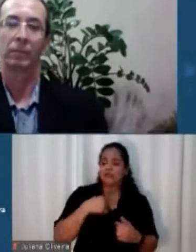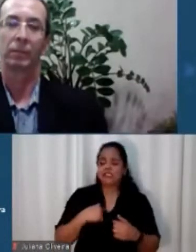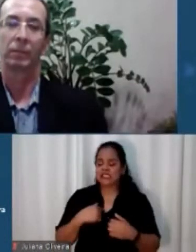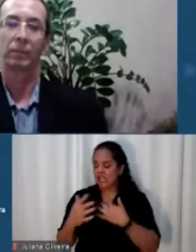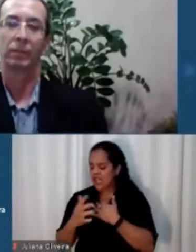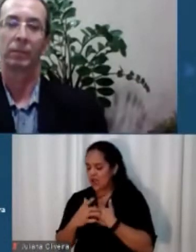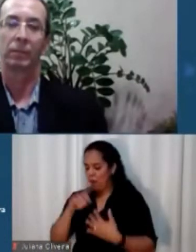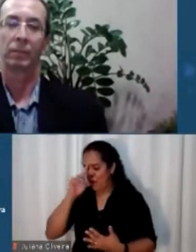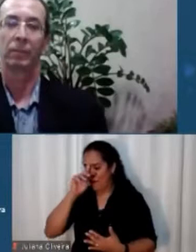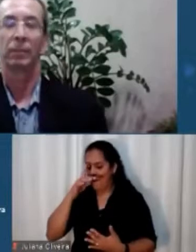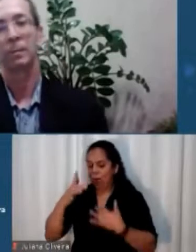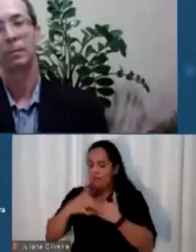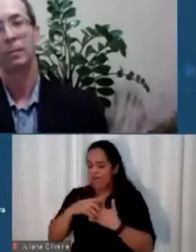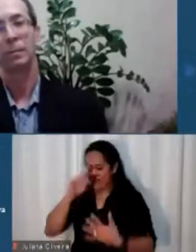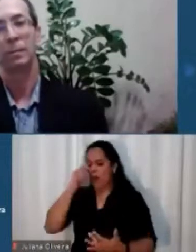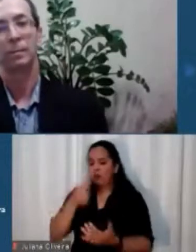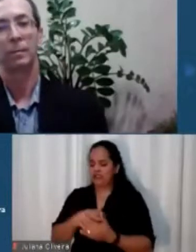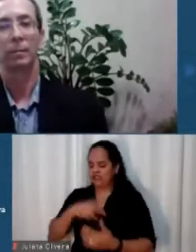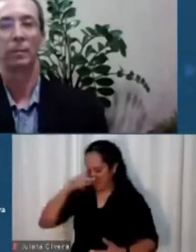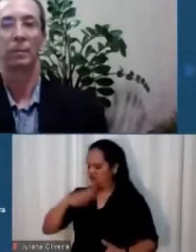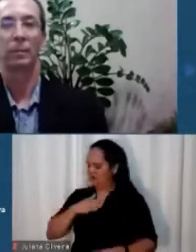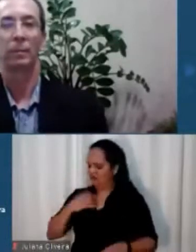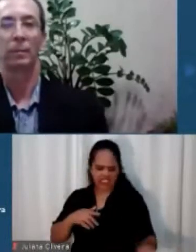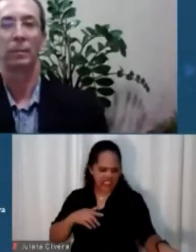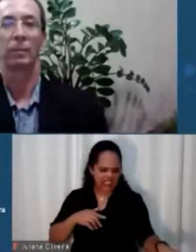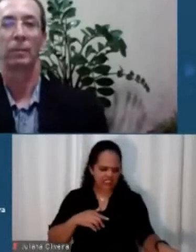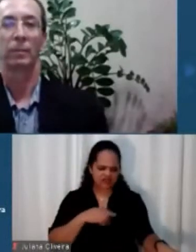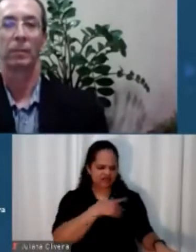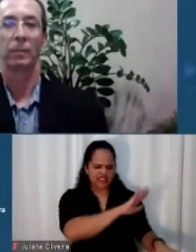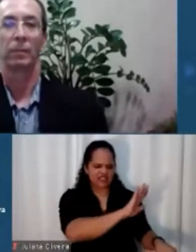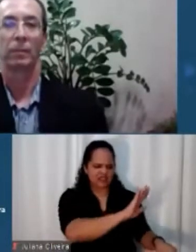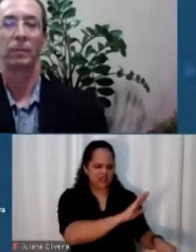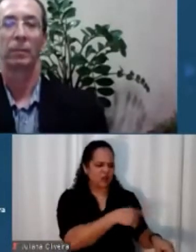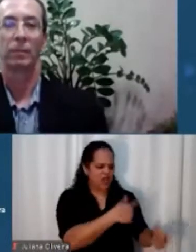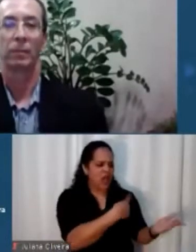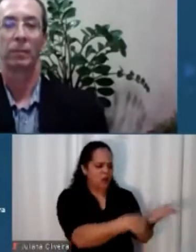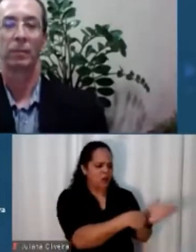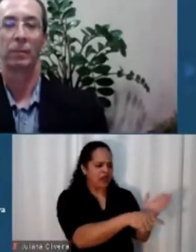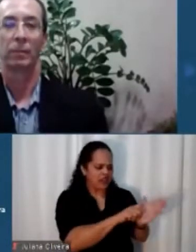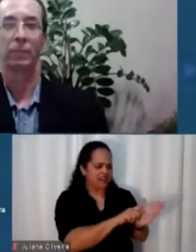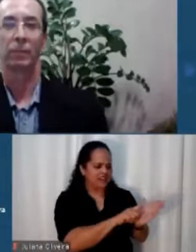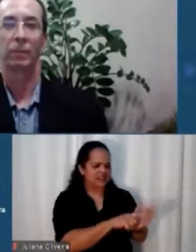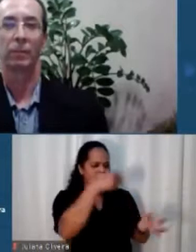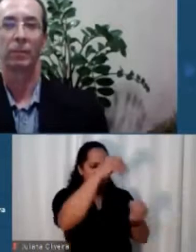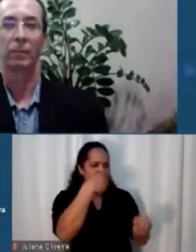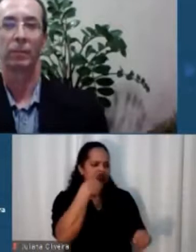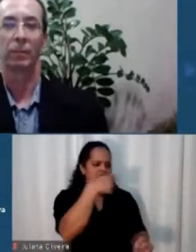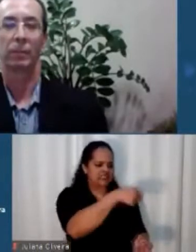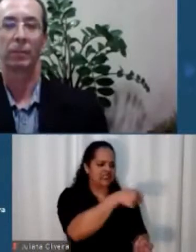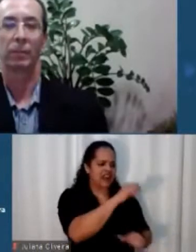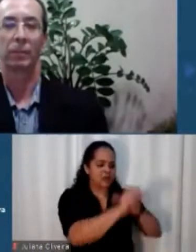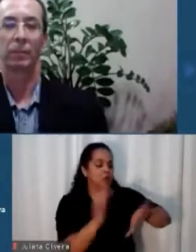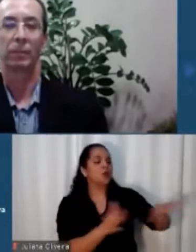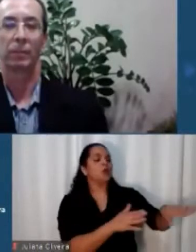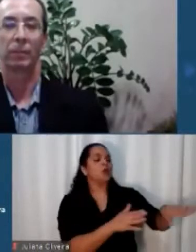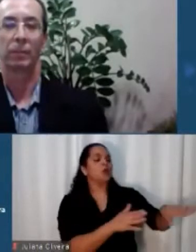decisões, mudar aquilo que você foi combinado previamente, porque a cena mudou.